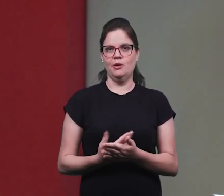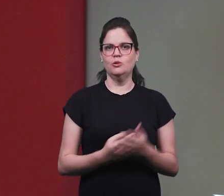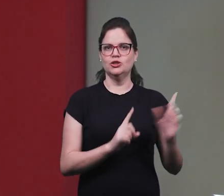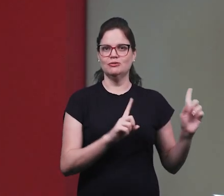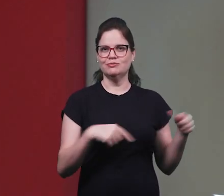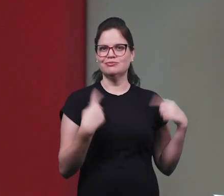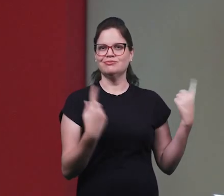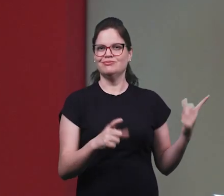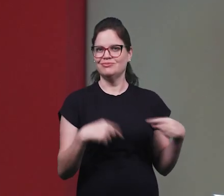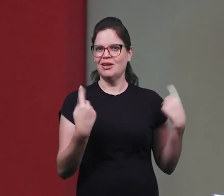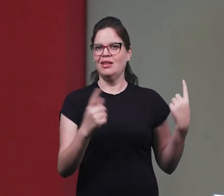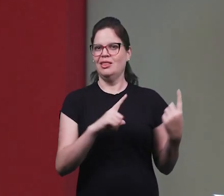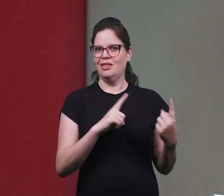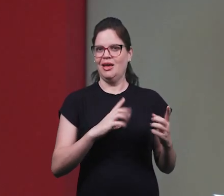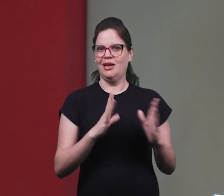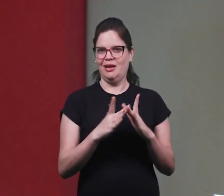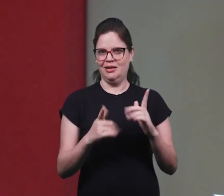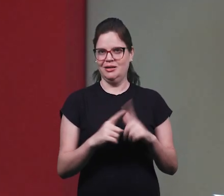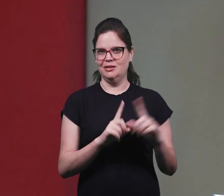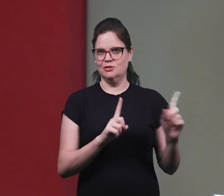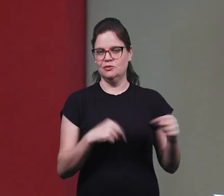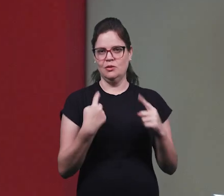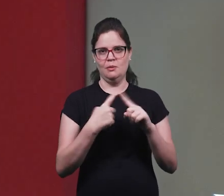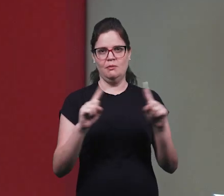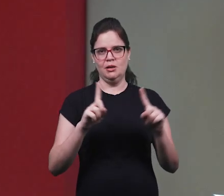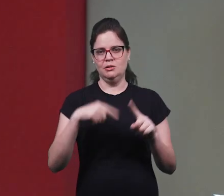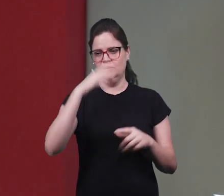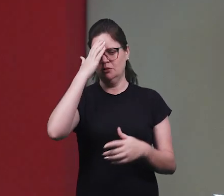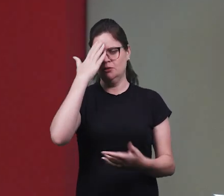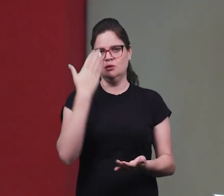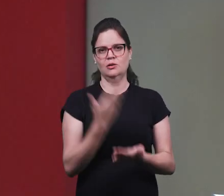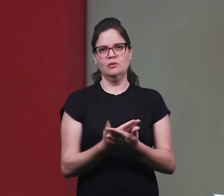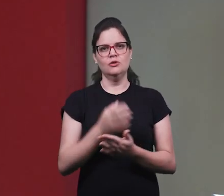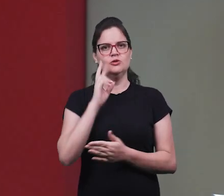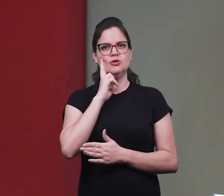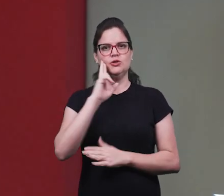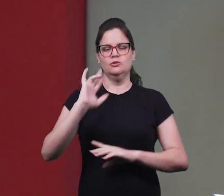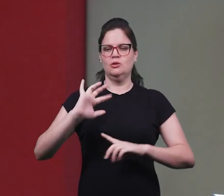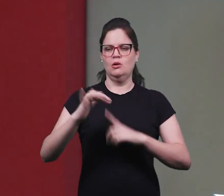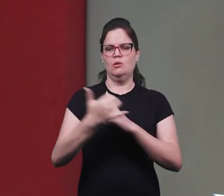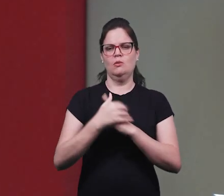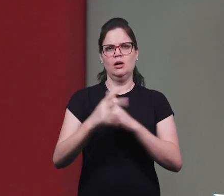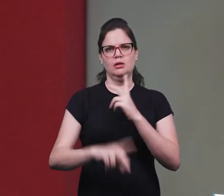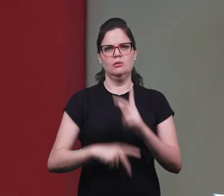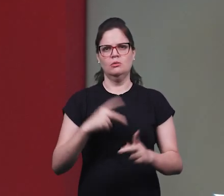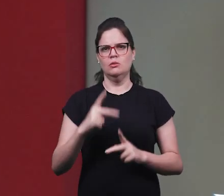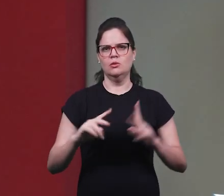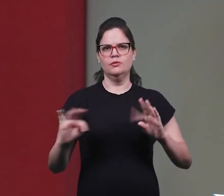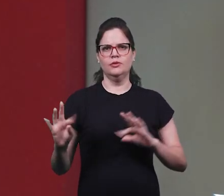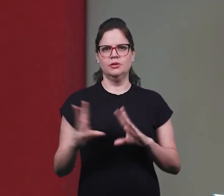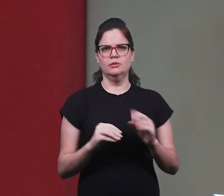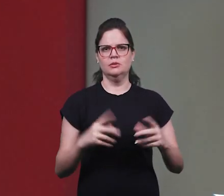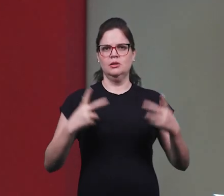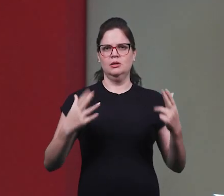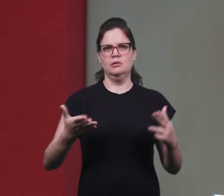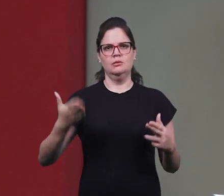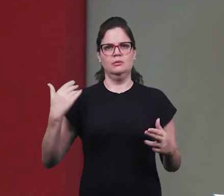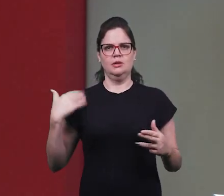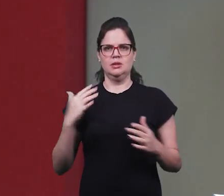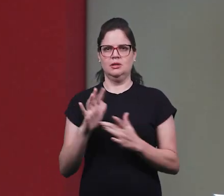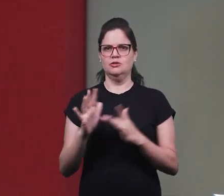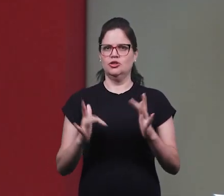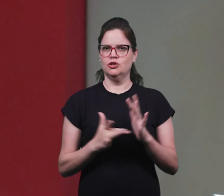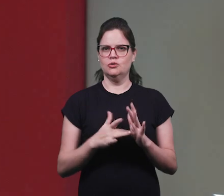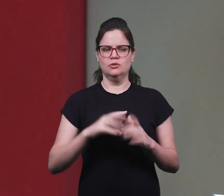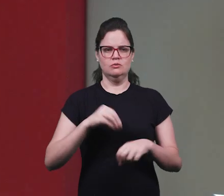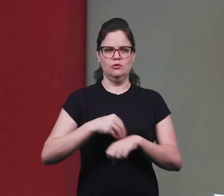está confiada no livramento que o Senhor tem para o seu povo, né? Porque, como Jesus falou, nem as portas do inferno prevalecerão contra a